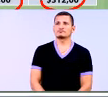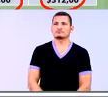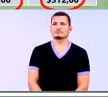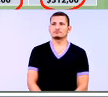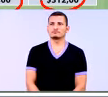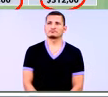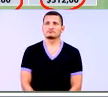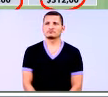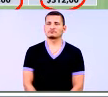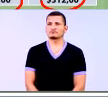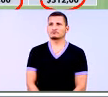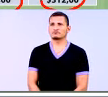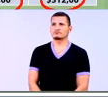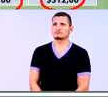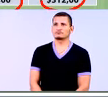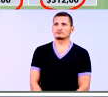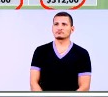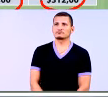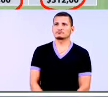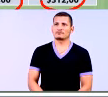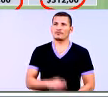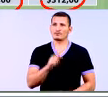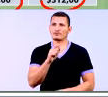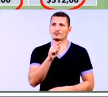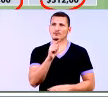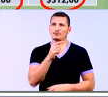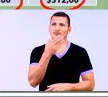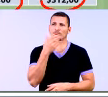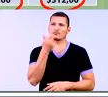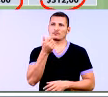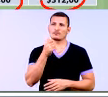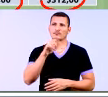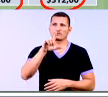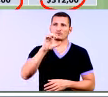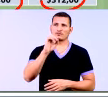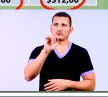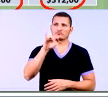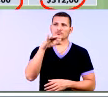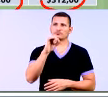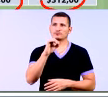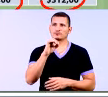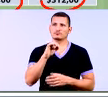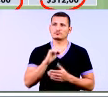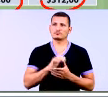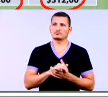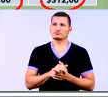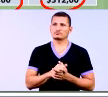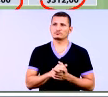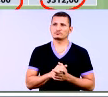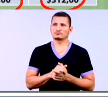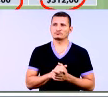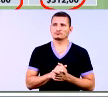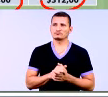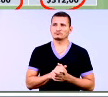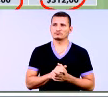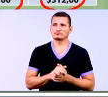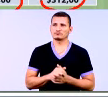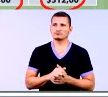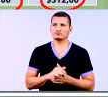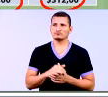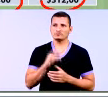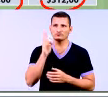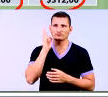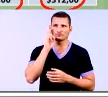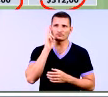núcleos, porque esse aqui tem a questão do núcleo lógico. Olha que detalhe interessante, gente, aqui. Lembra do